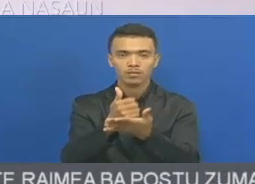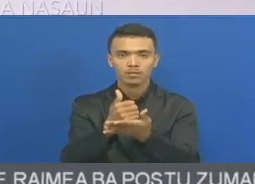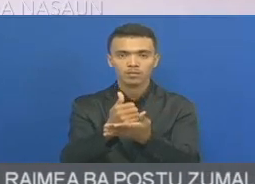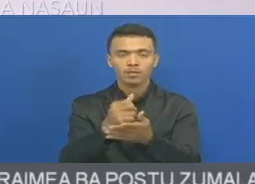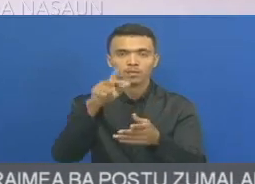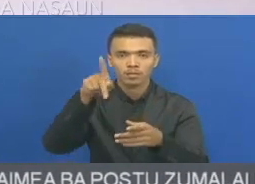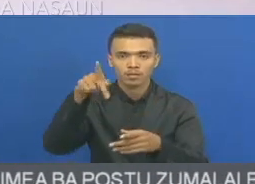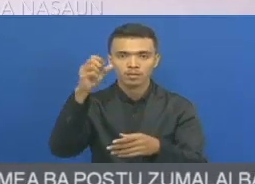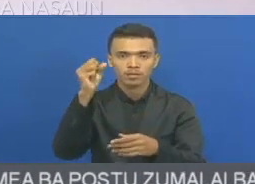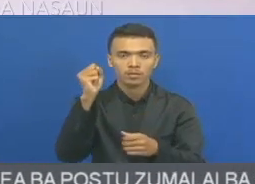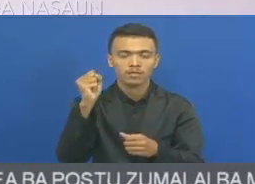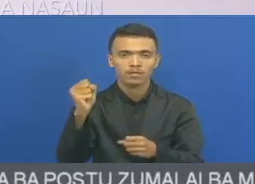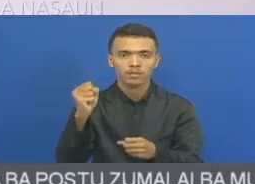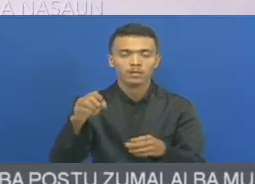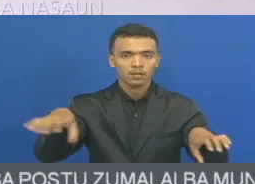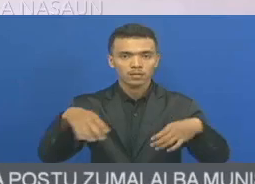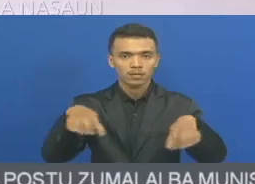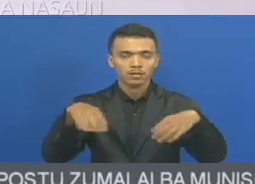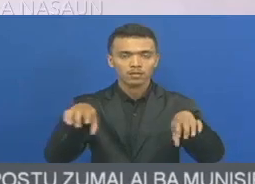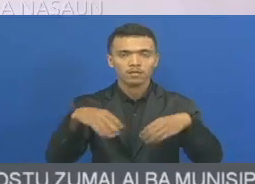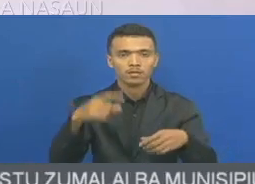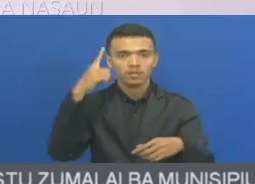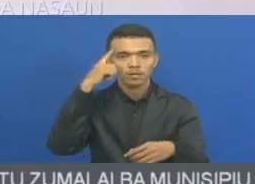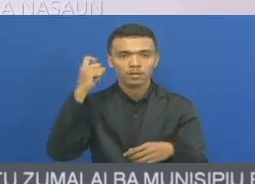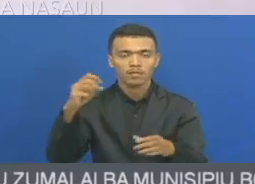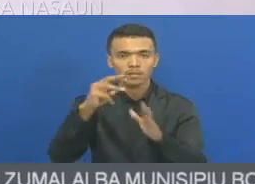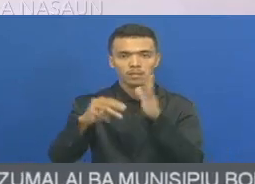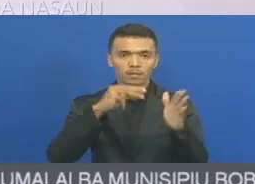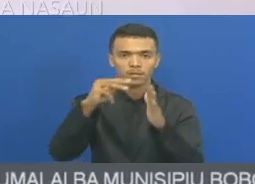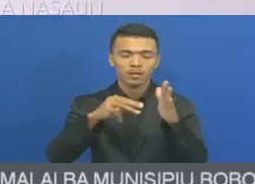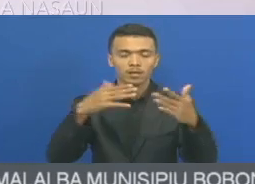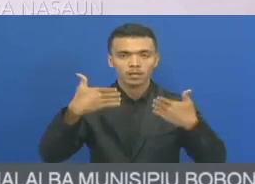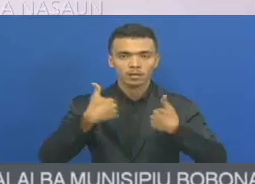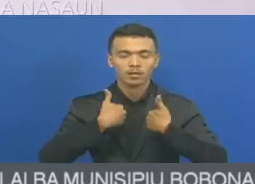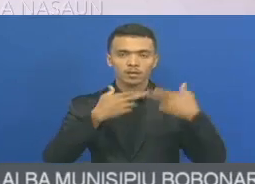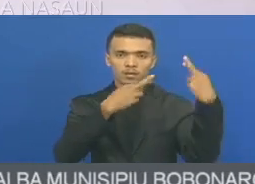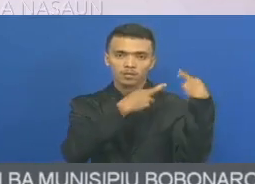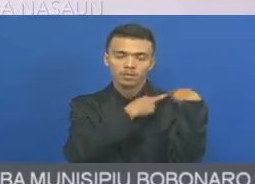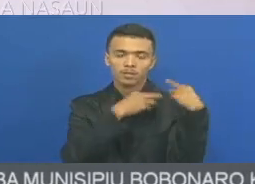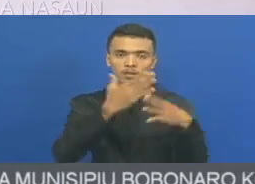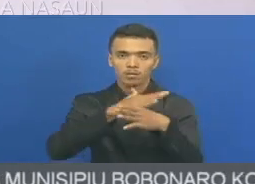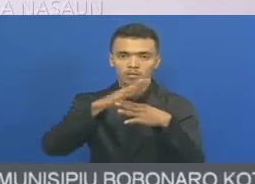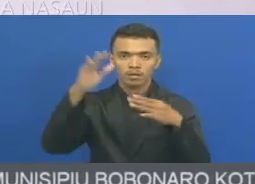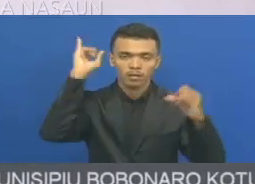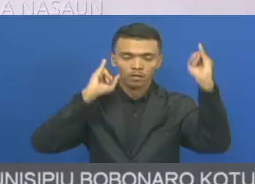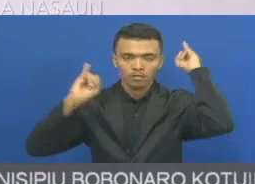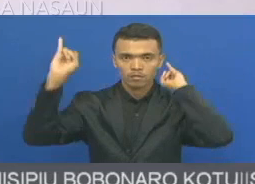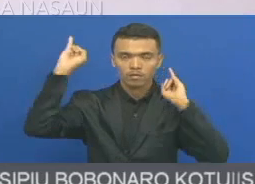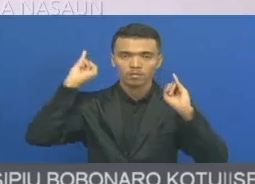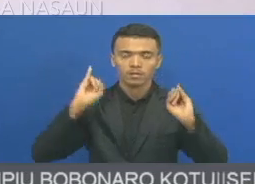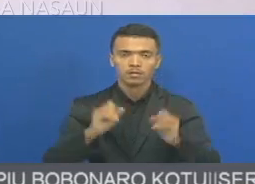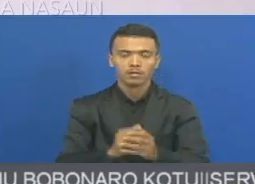Proteção Civil e Serviço. Também a média e a papel irá, a tu dizimina a informação,